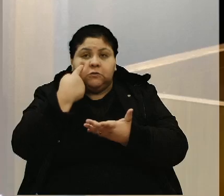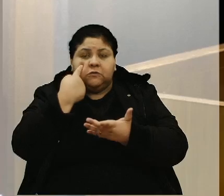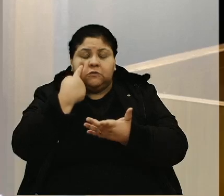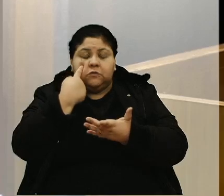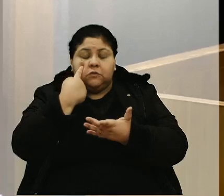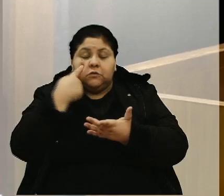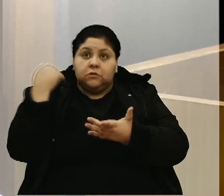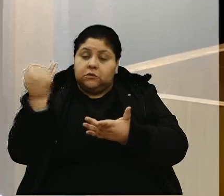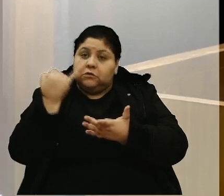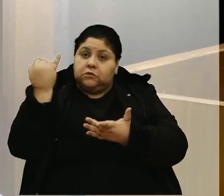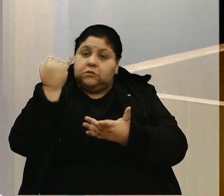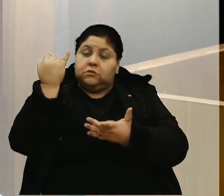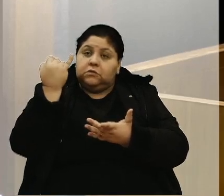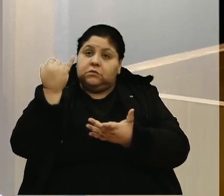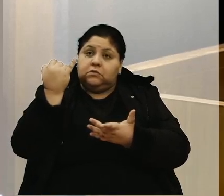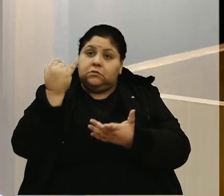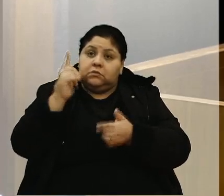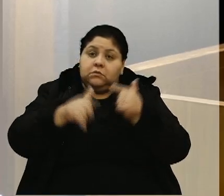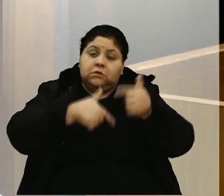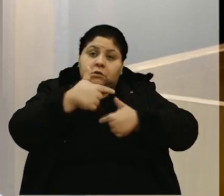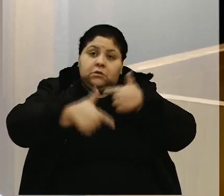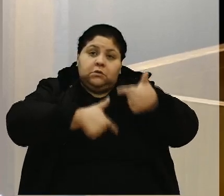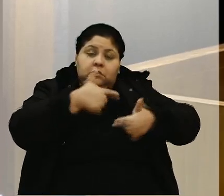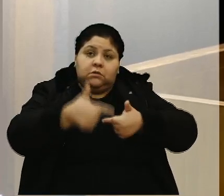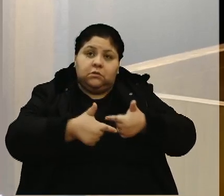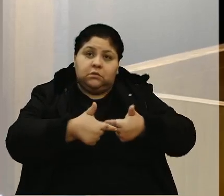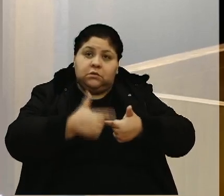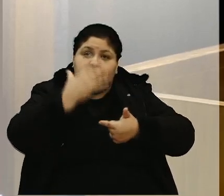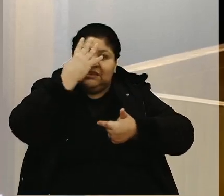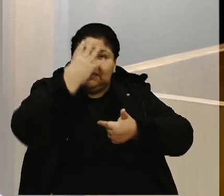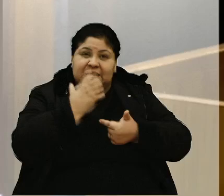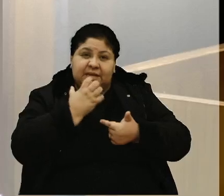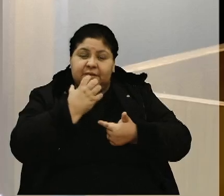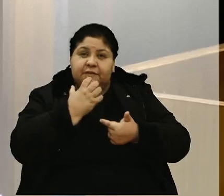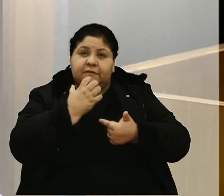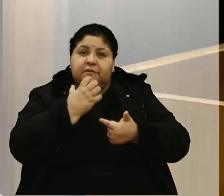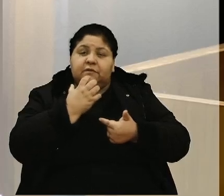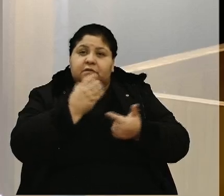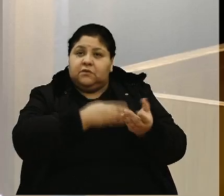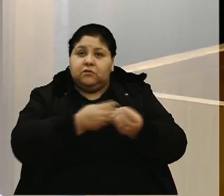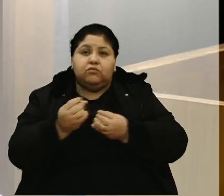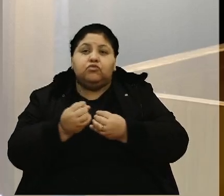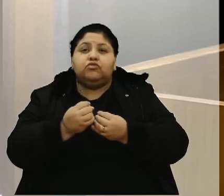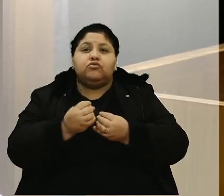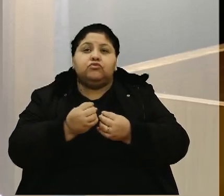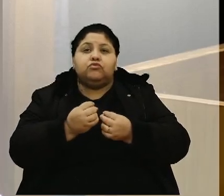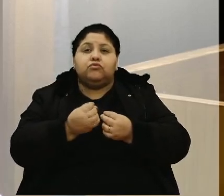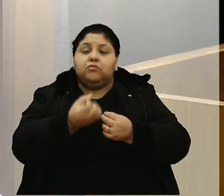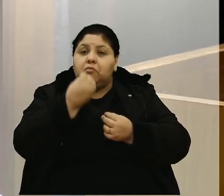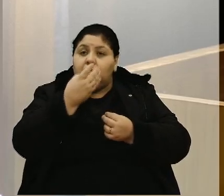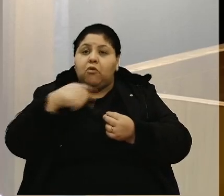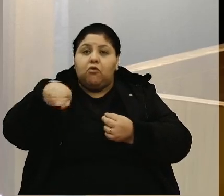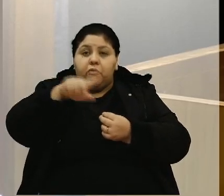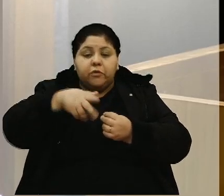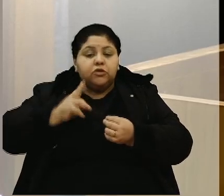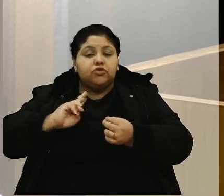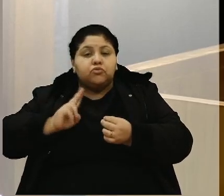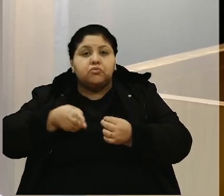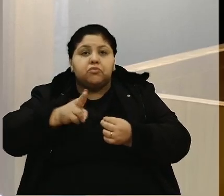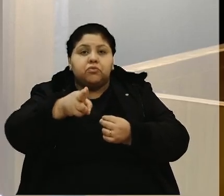é importante, né, e vem se trabalhando de forma muito séria e muito árdua para que a gente